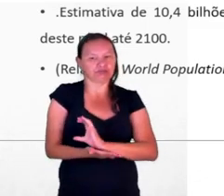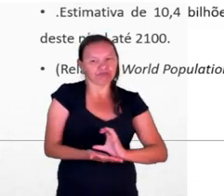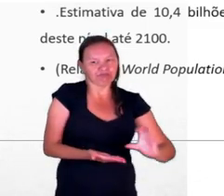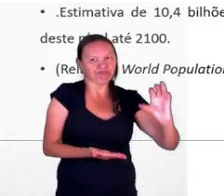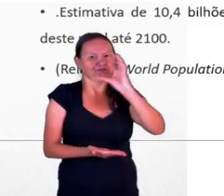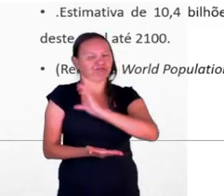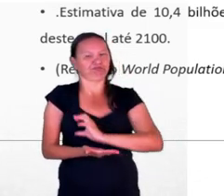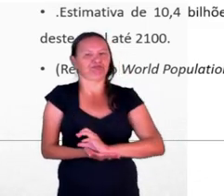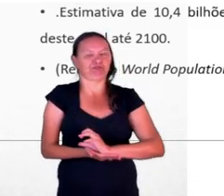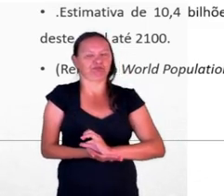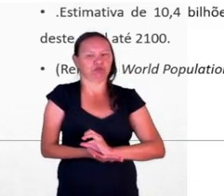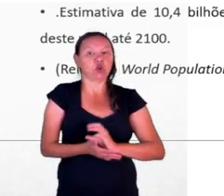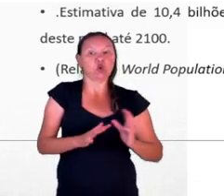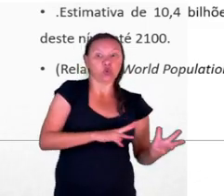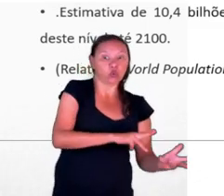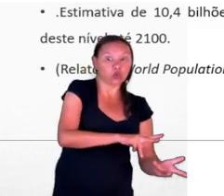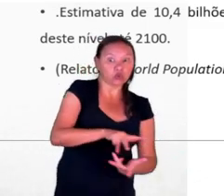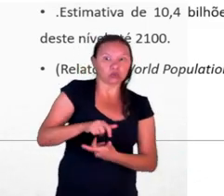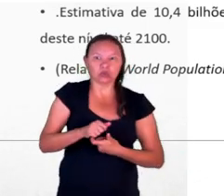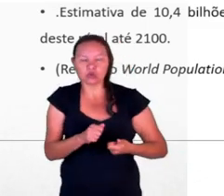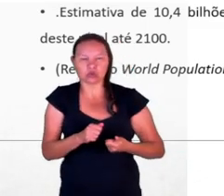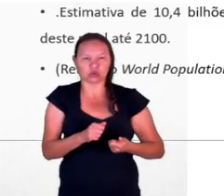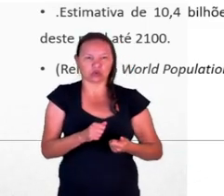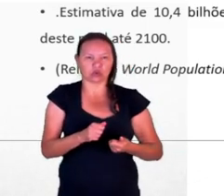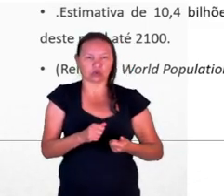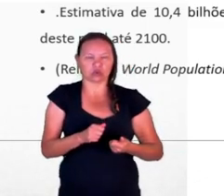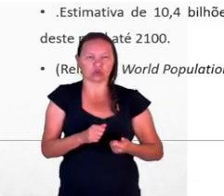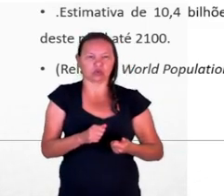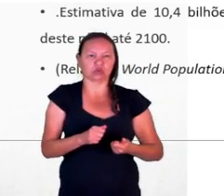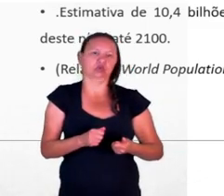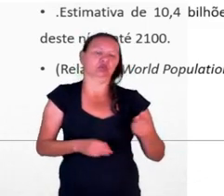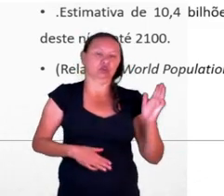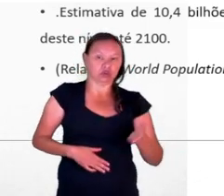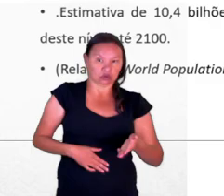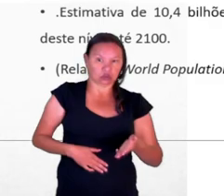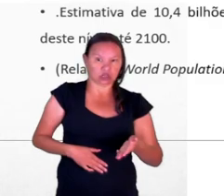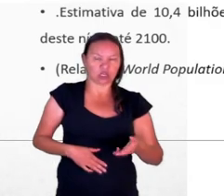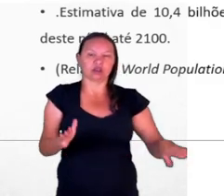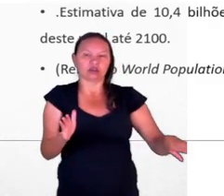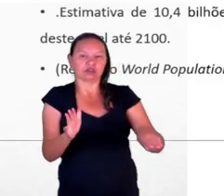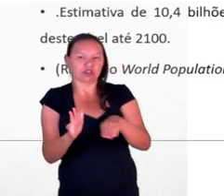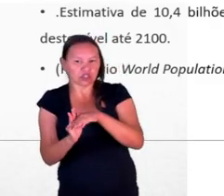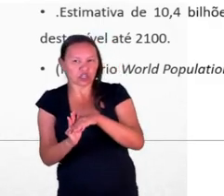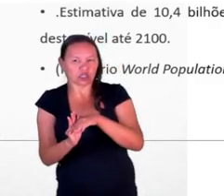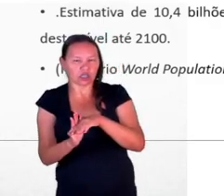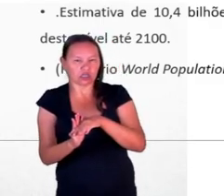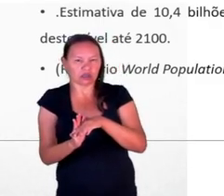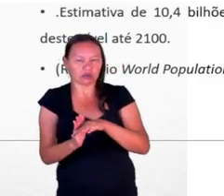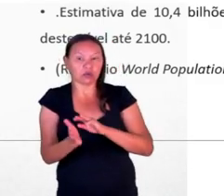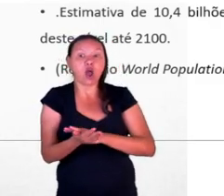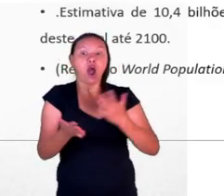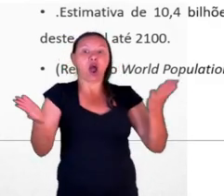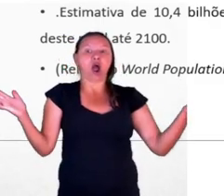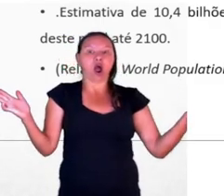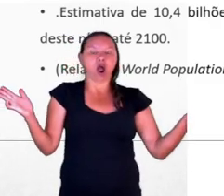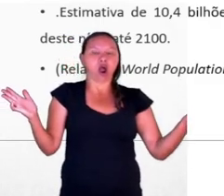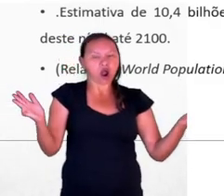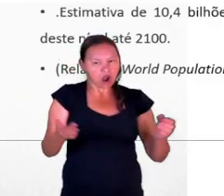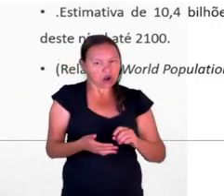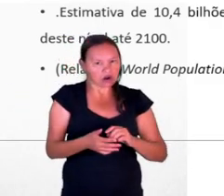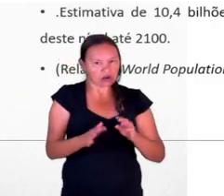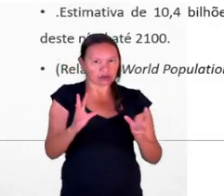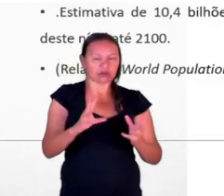nós o mundo né Eh já já chegamos a a a descobertas incríveis na área